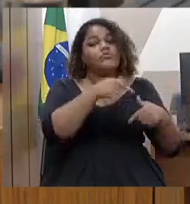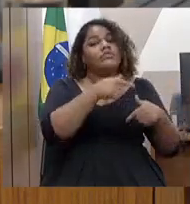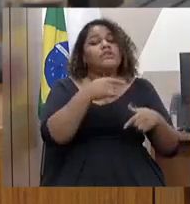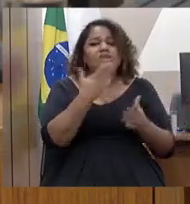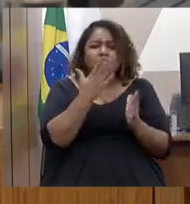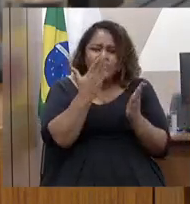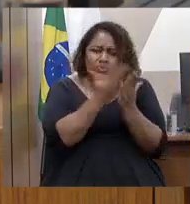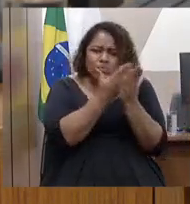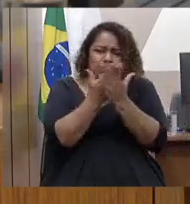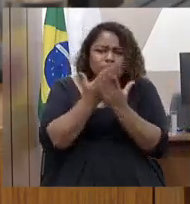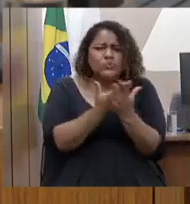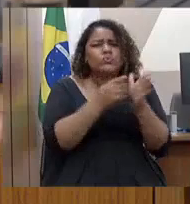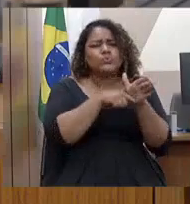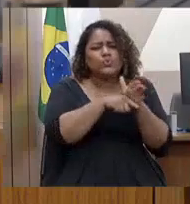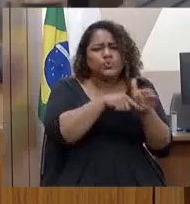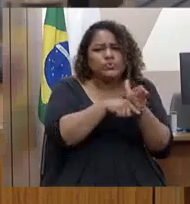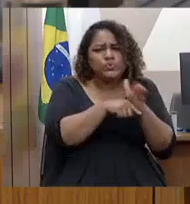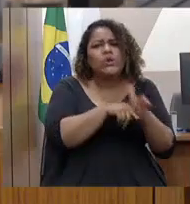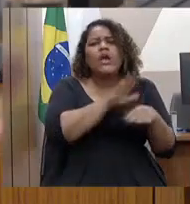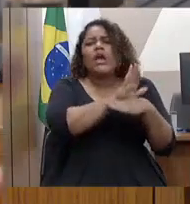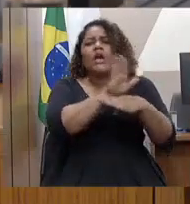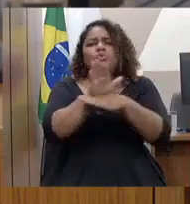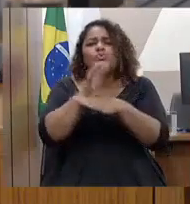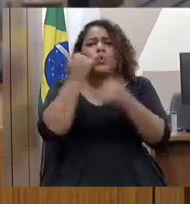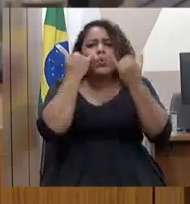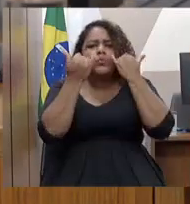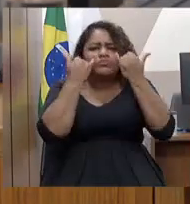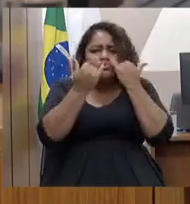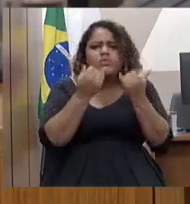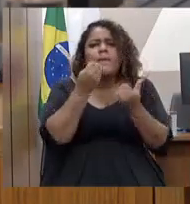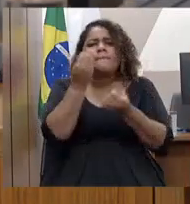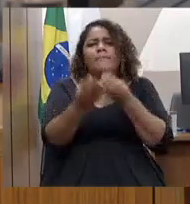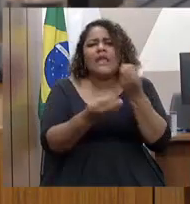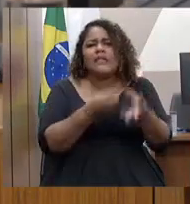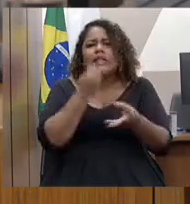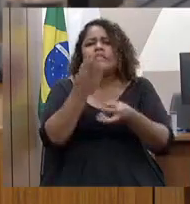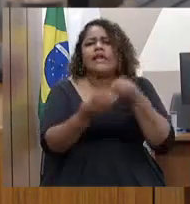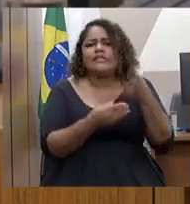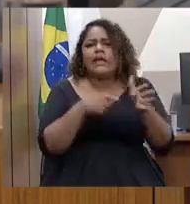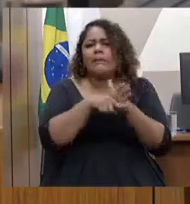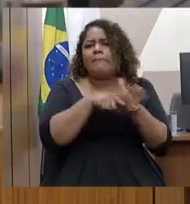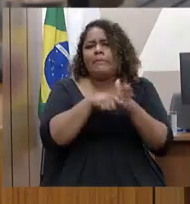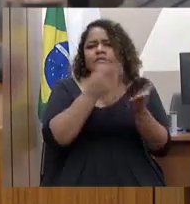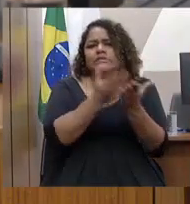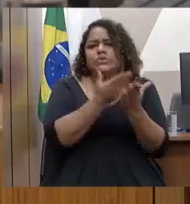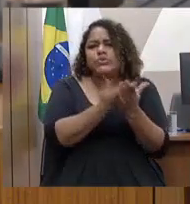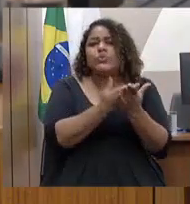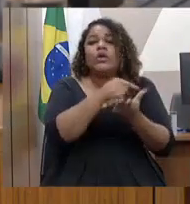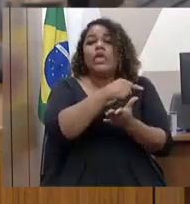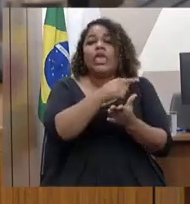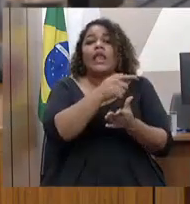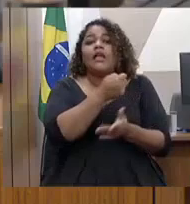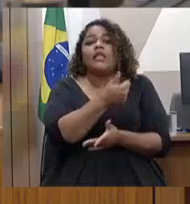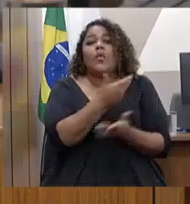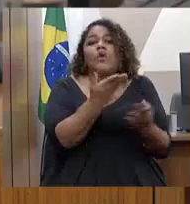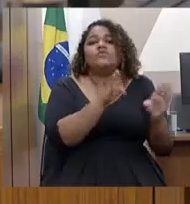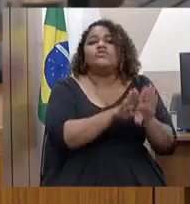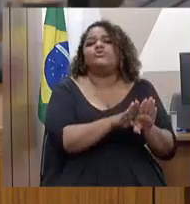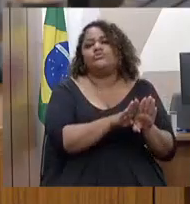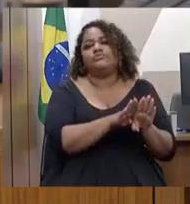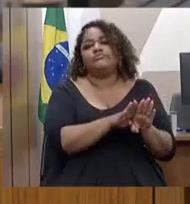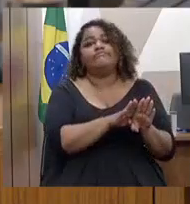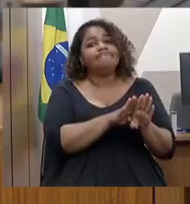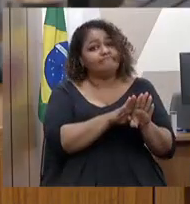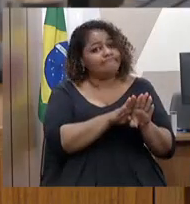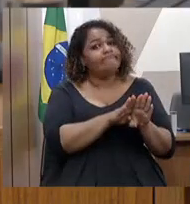informações com divulgação com a formação com estudos com pesquisas está morrendo foi